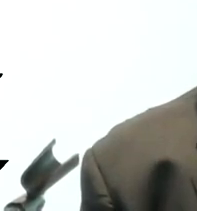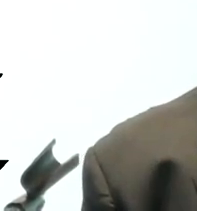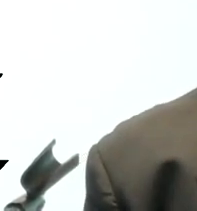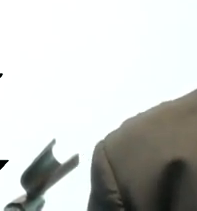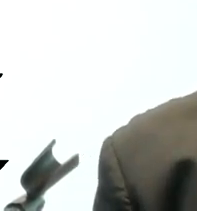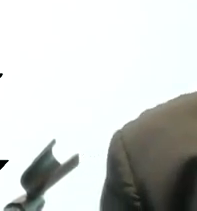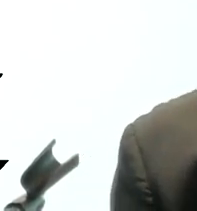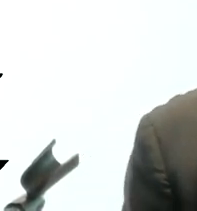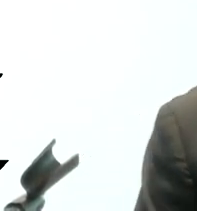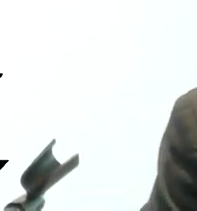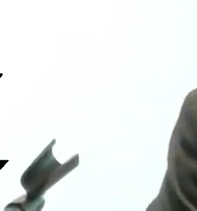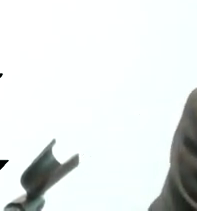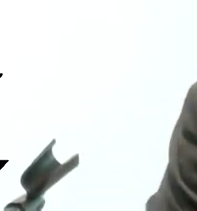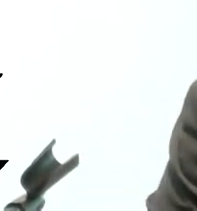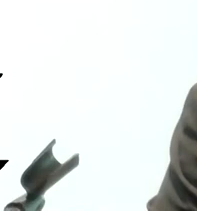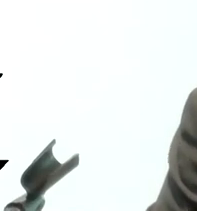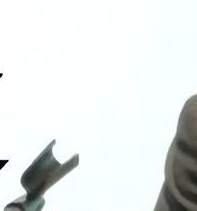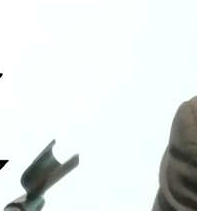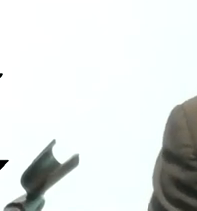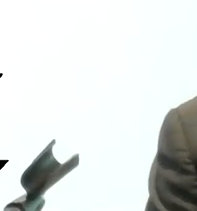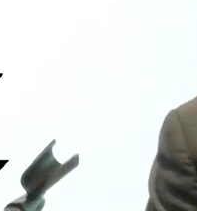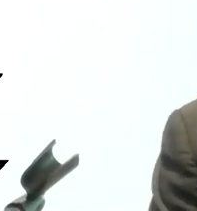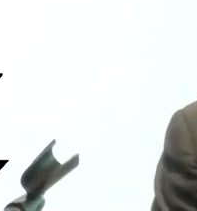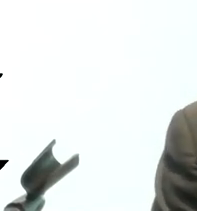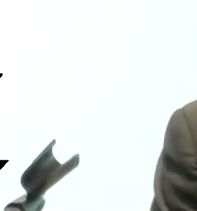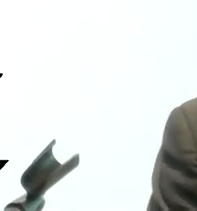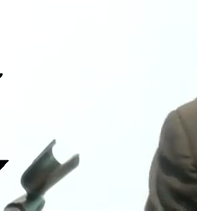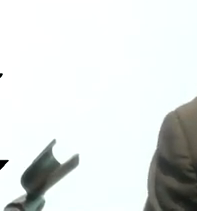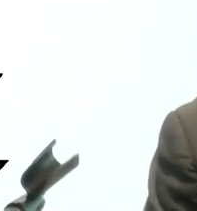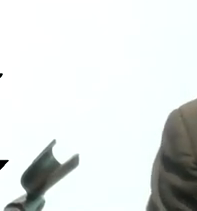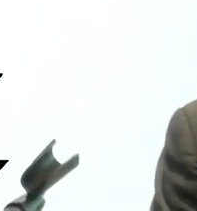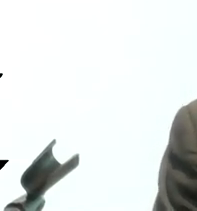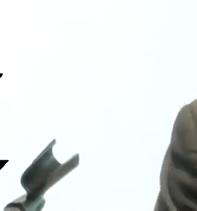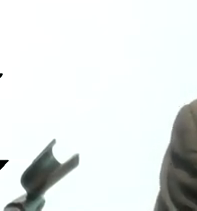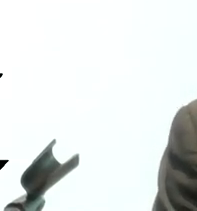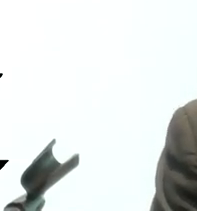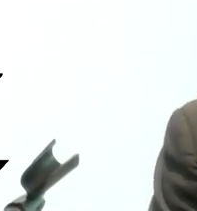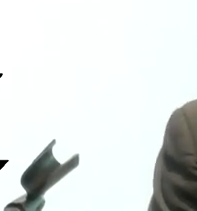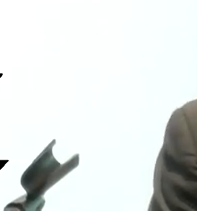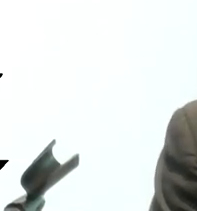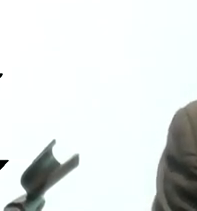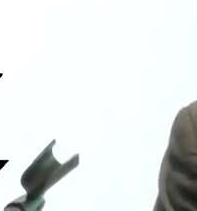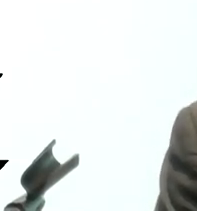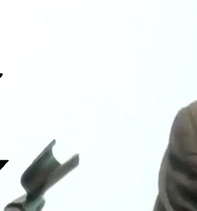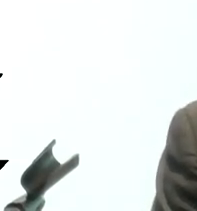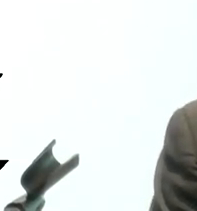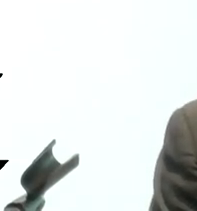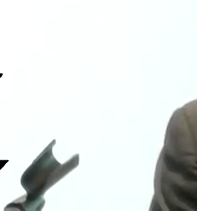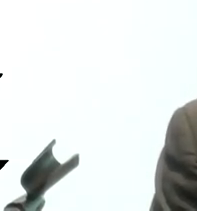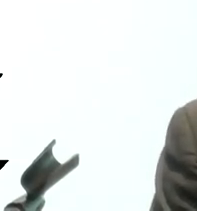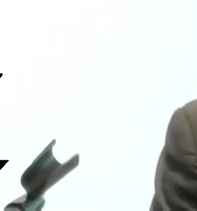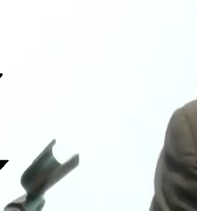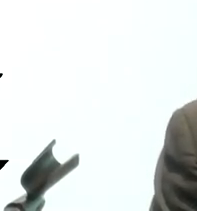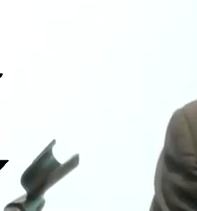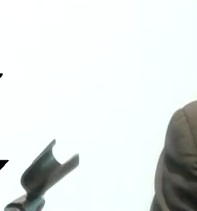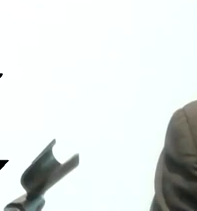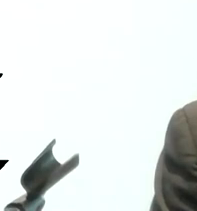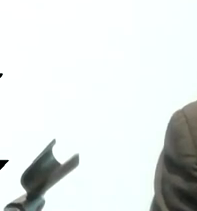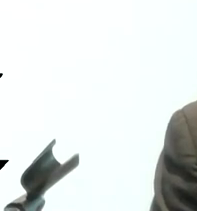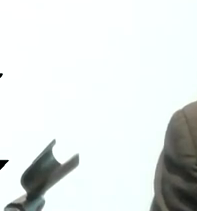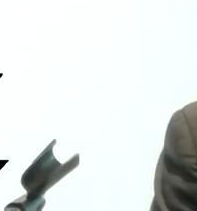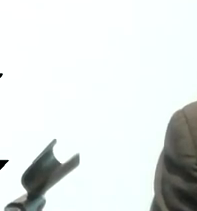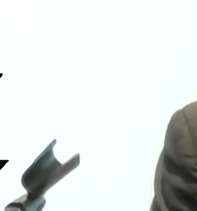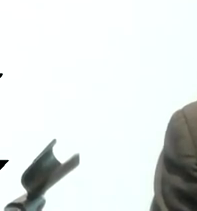forma de etnia né hoje inclusive Nós também nós estaremos trabalhando já provamos na comissão também em relação aos povos indígenas visita